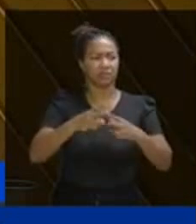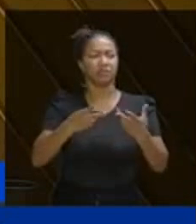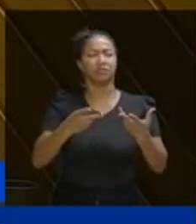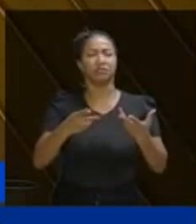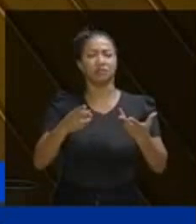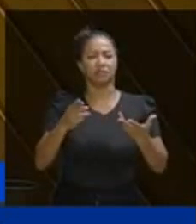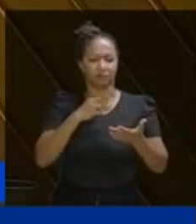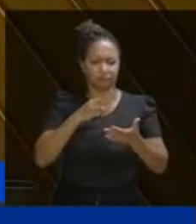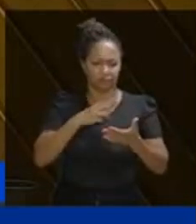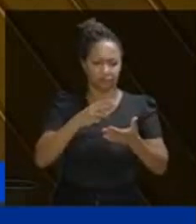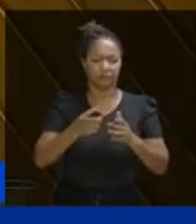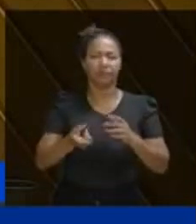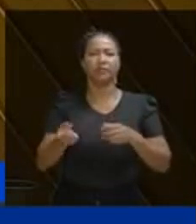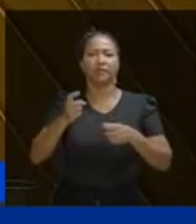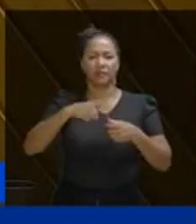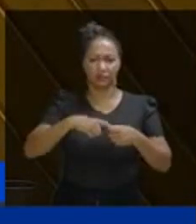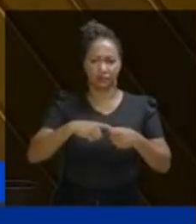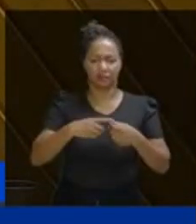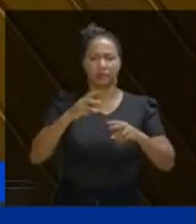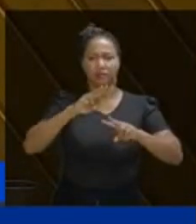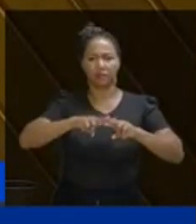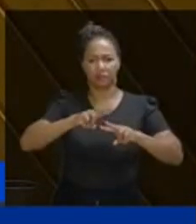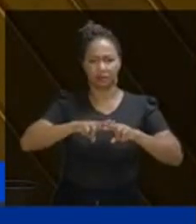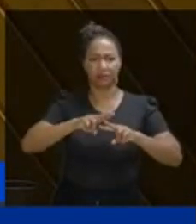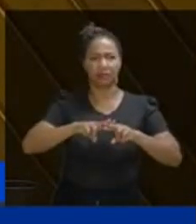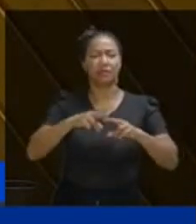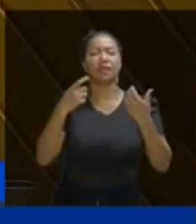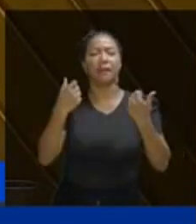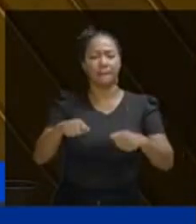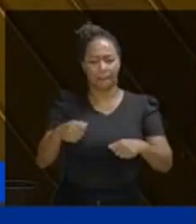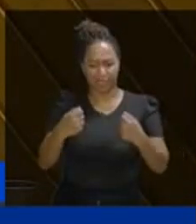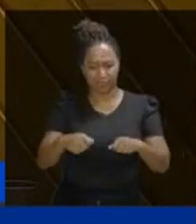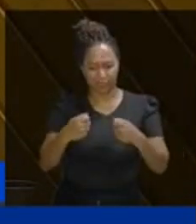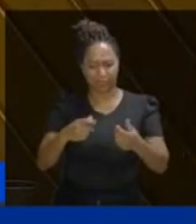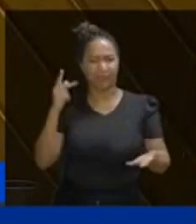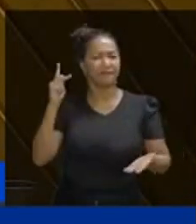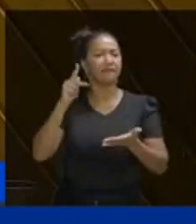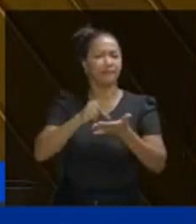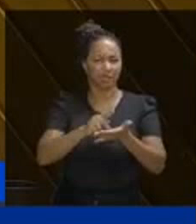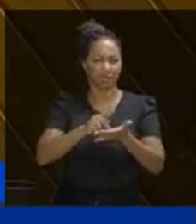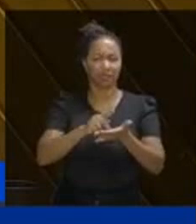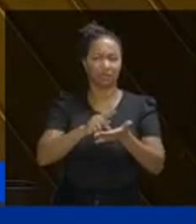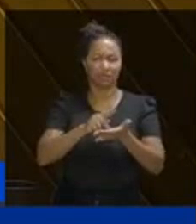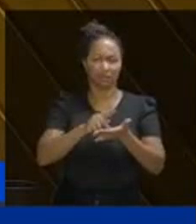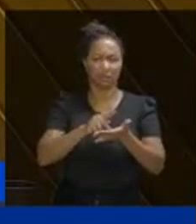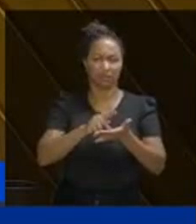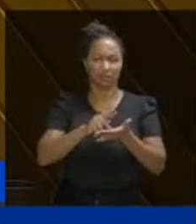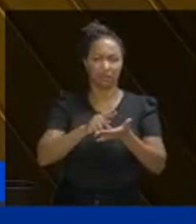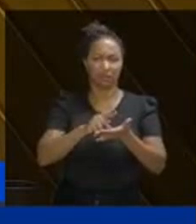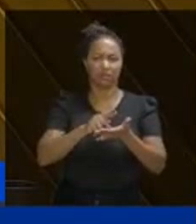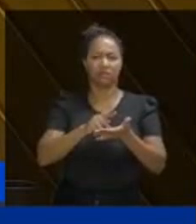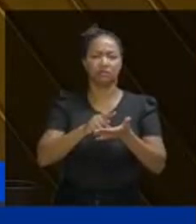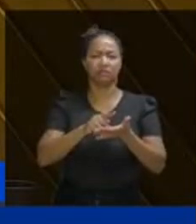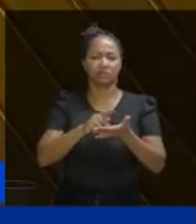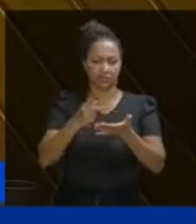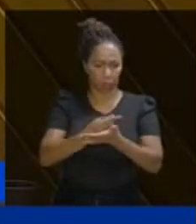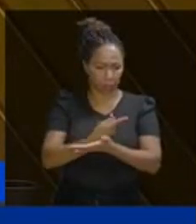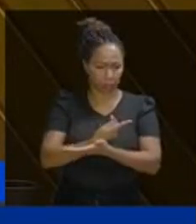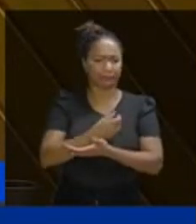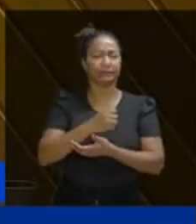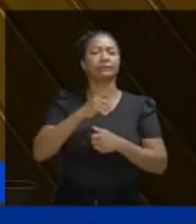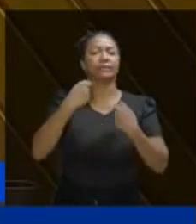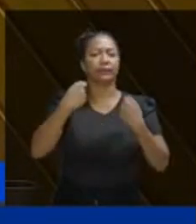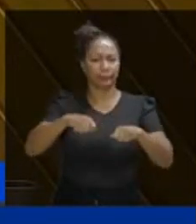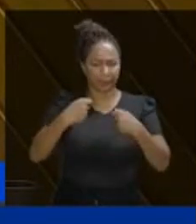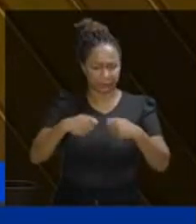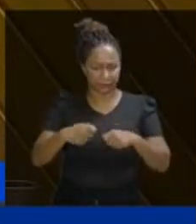ser restabelecida e a prisão deve ser verdadeiramente executada, deve ser